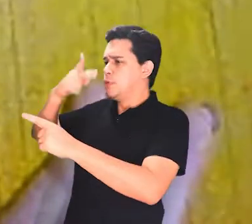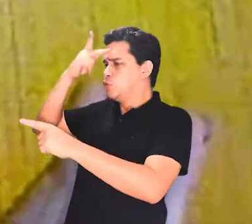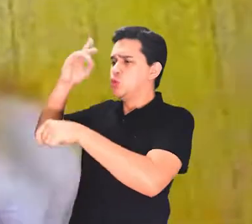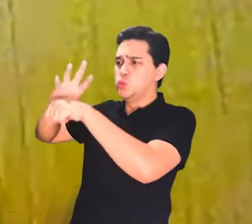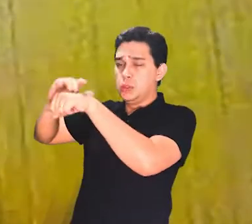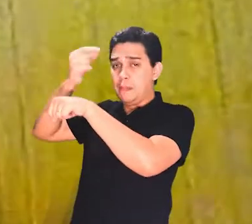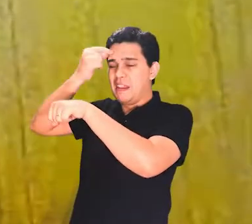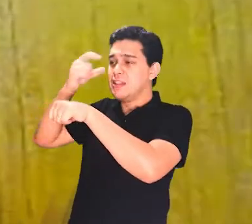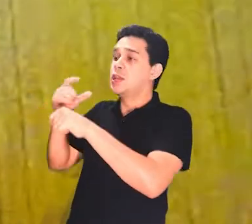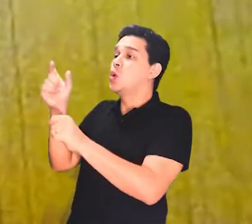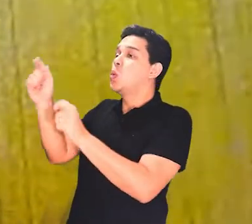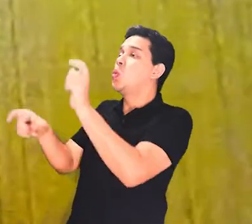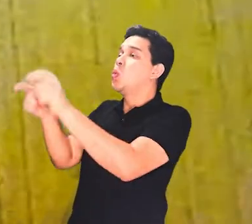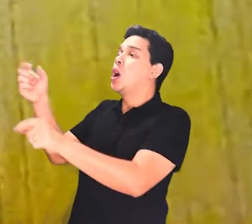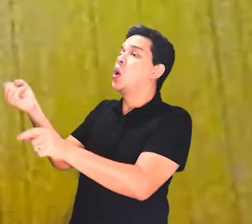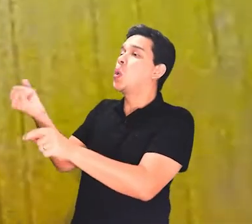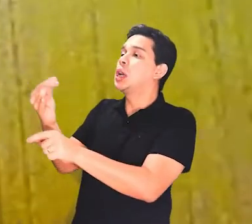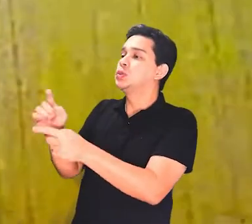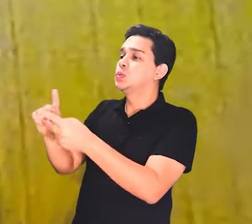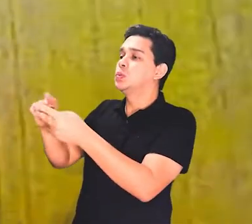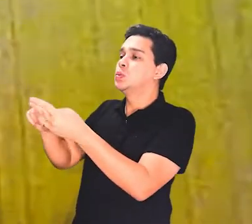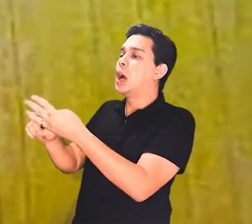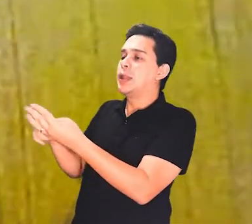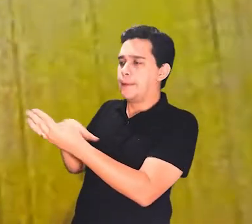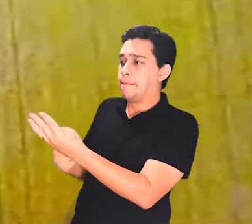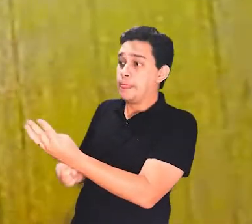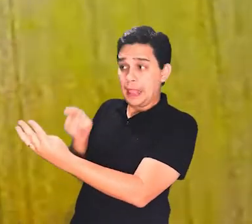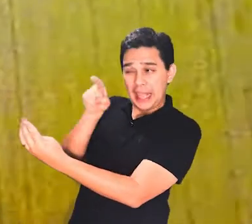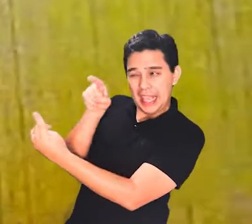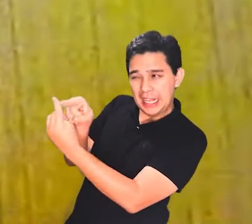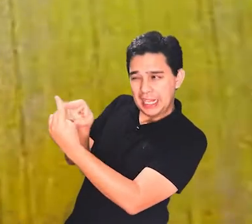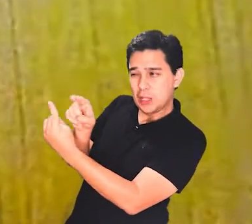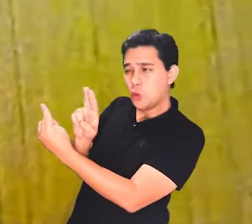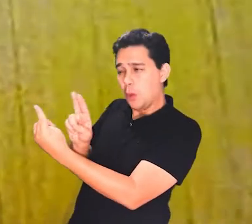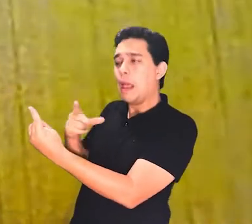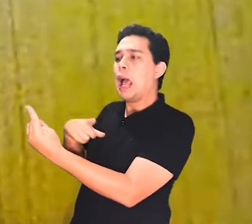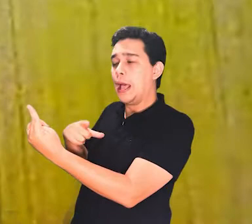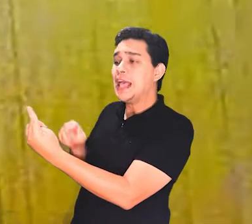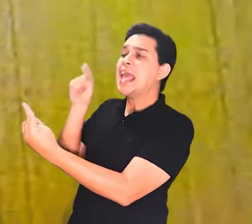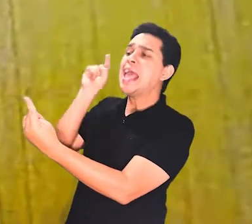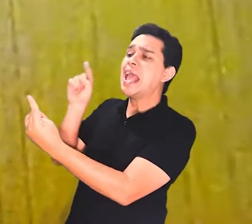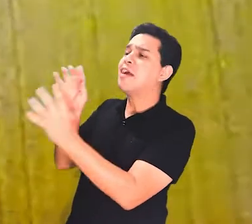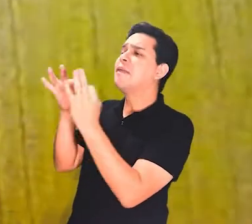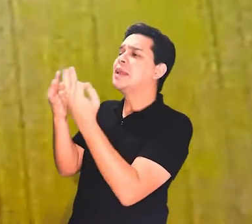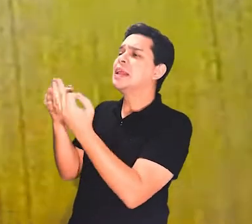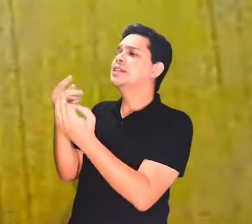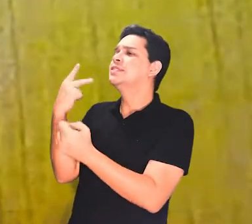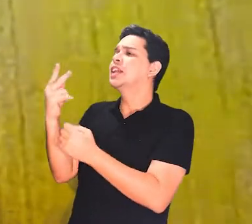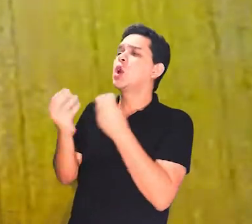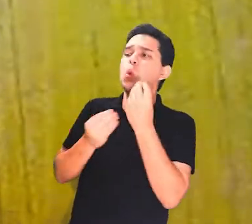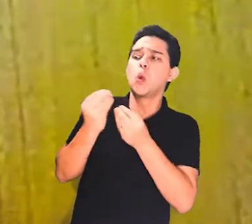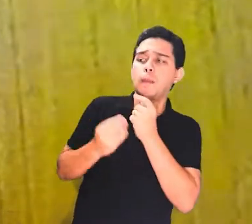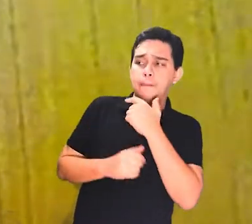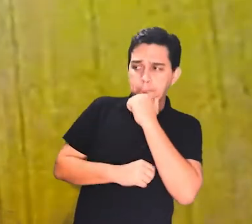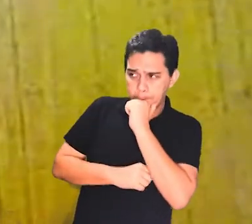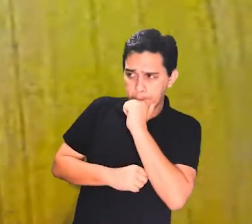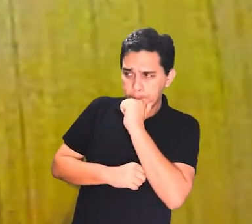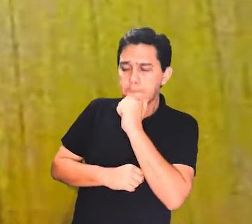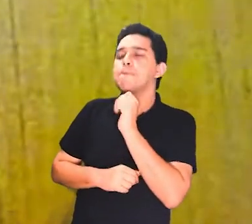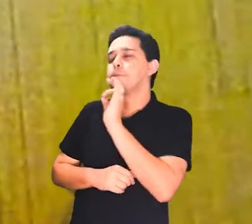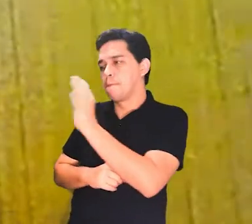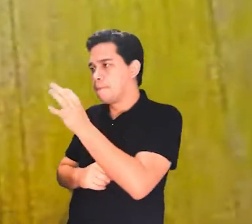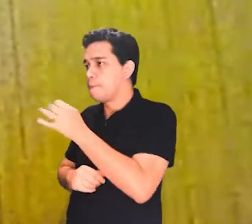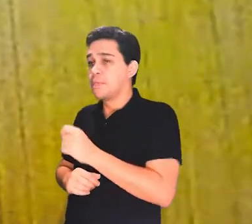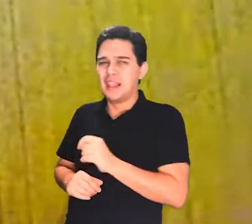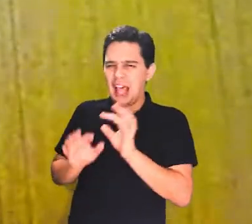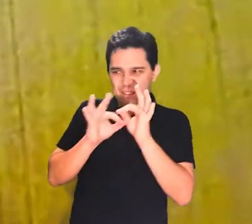ali, para verificar se tem vínculos familiares, para verificar se a curatela está sendo exercida pela pessoa adequada. Muitas